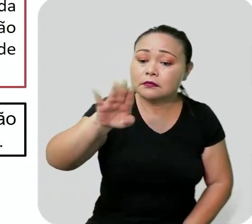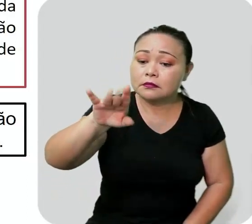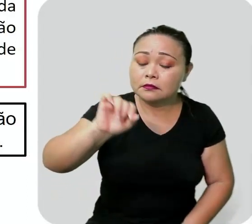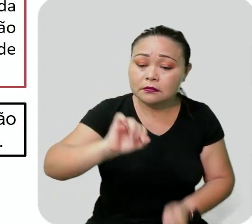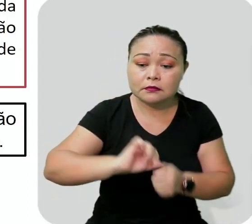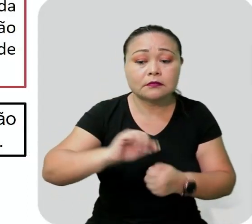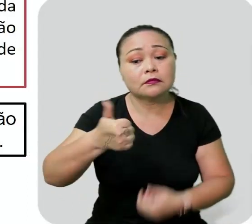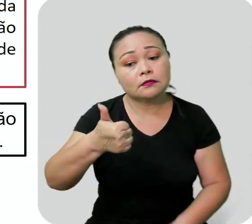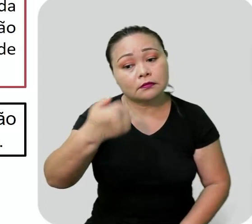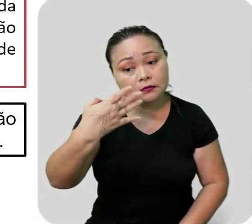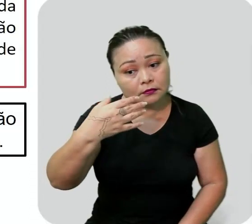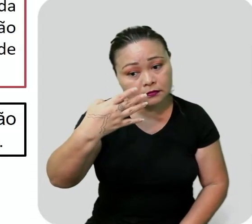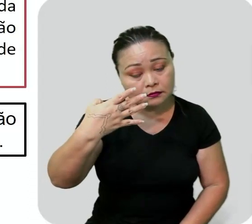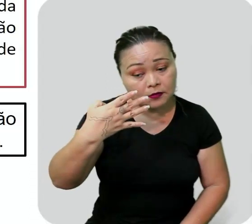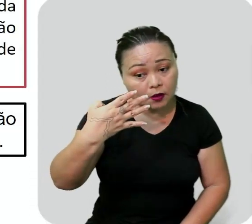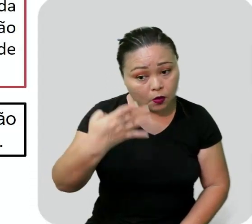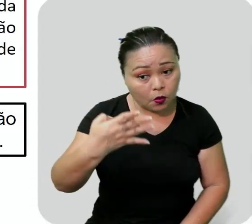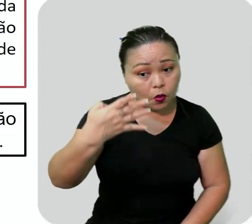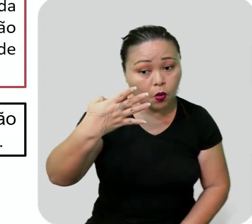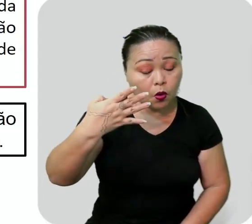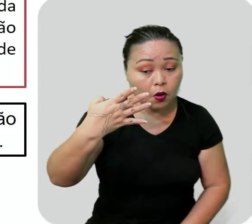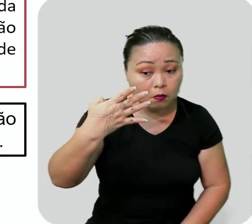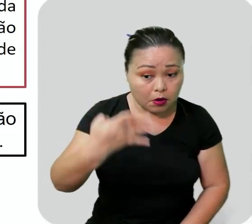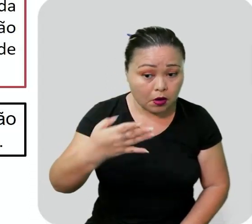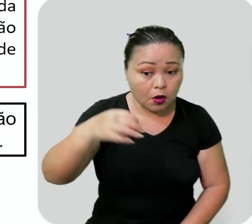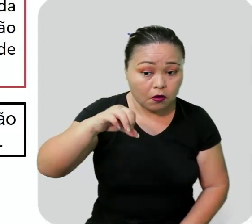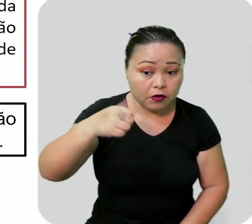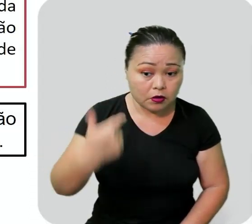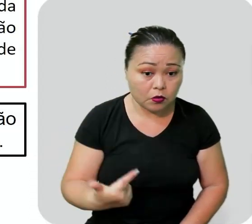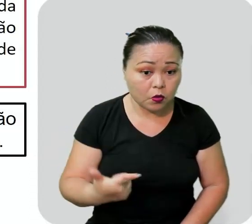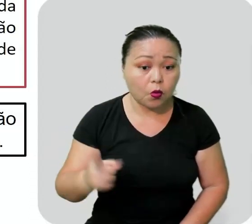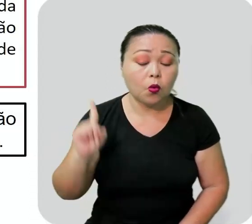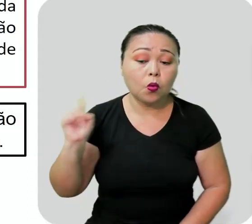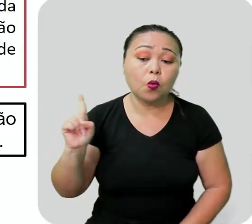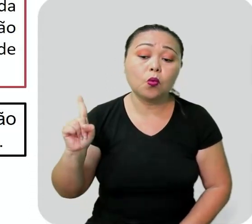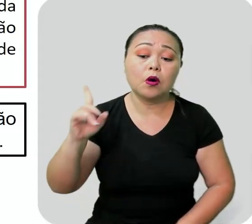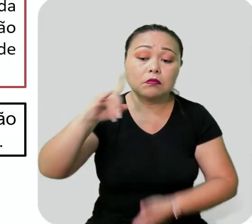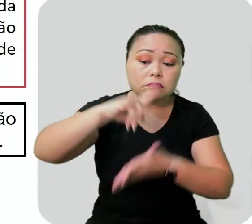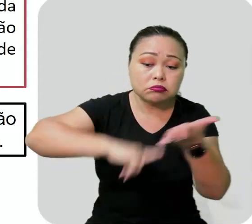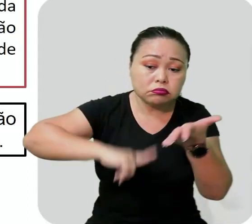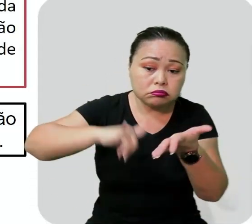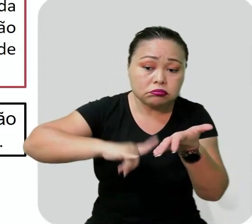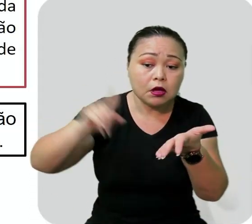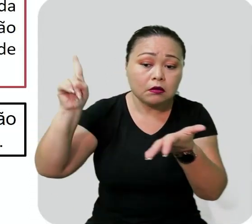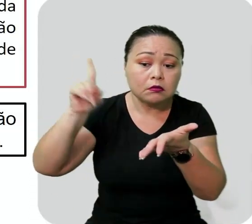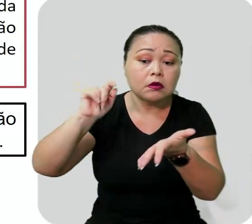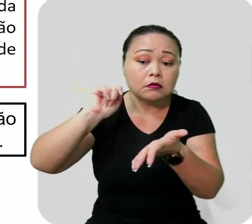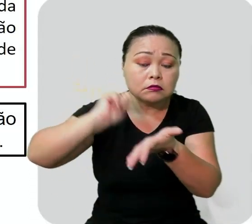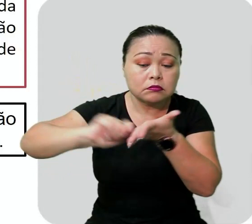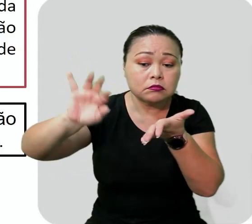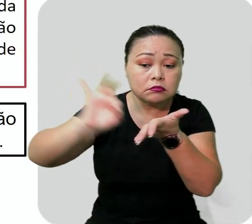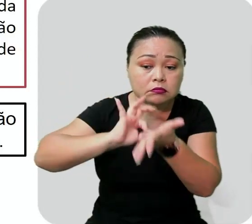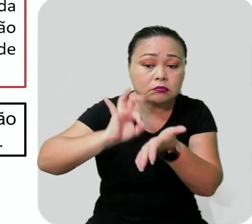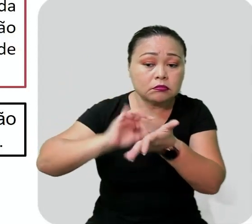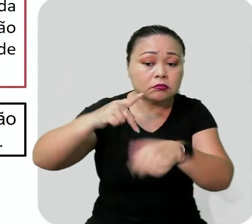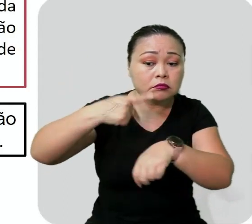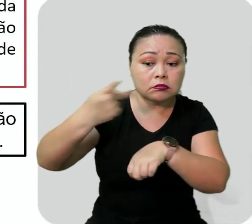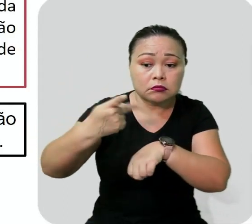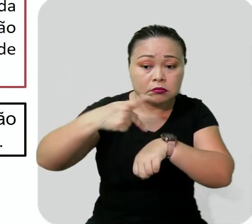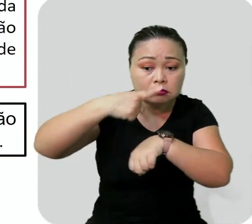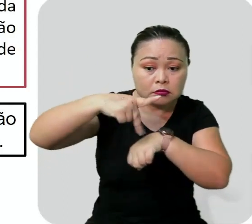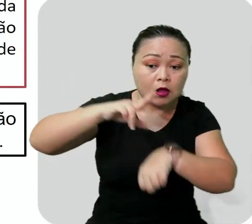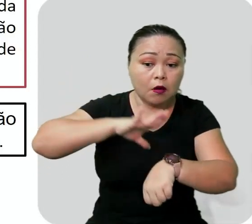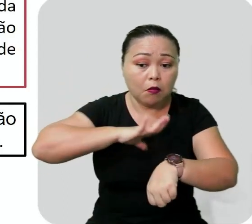1492. Bom, o Tratado de Tordesilhas, que é de 94, assinado entre Portugal e a Espanha,